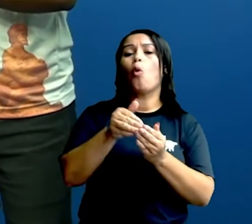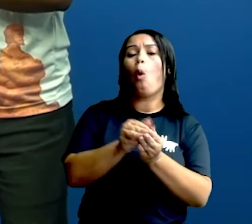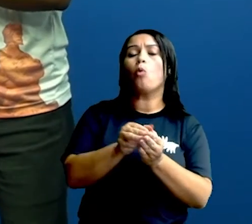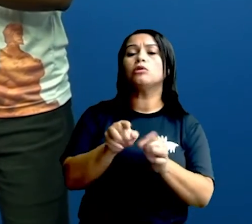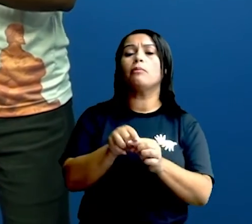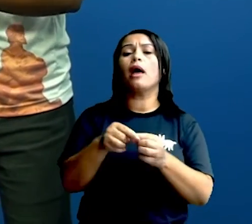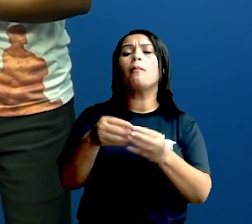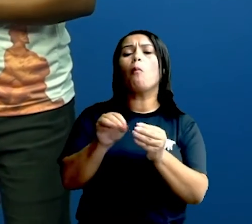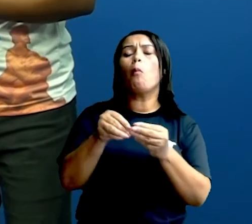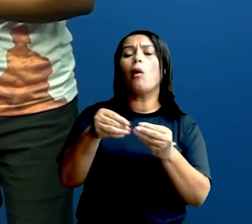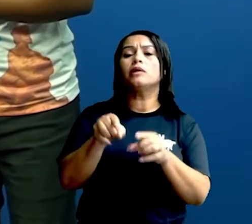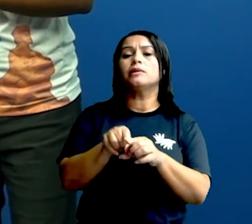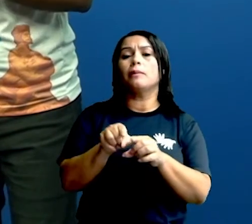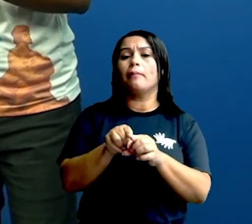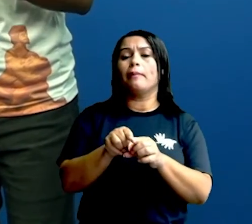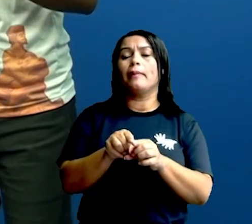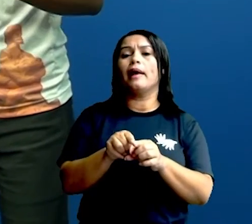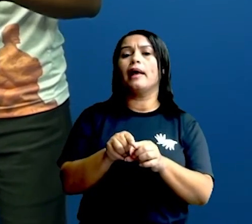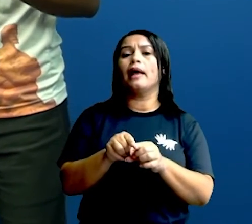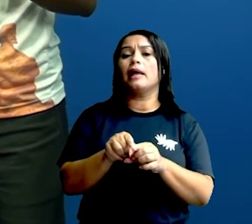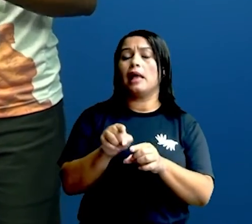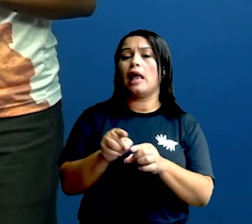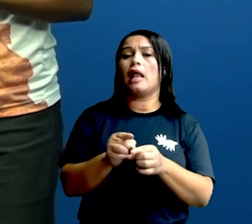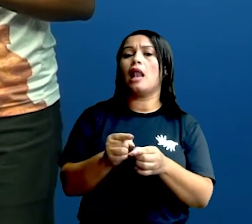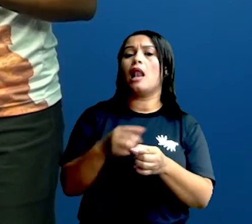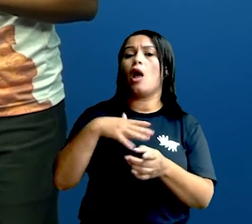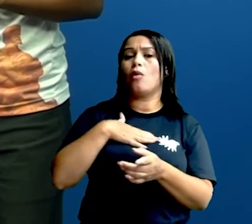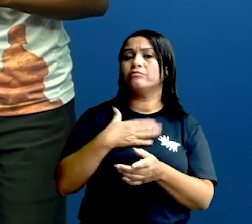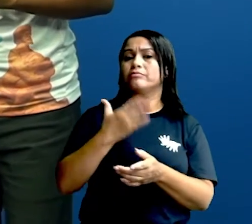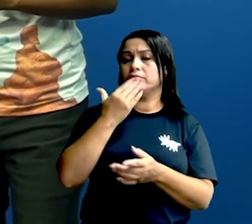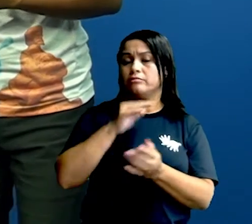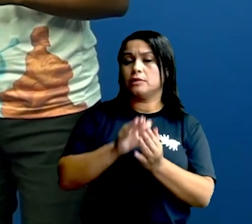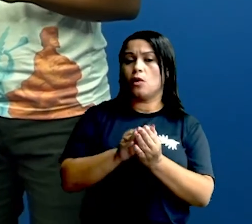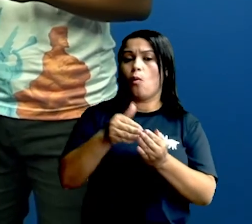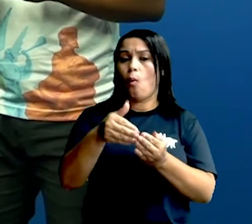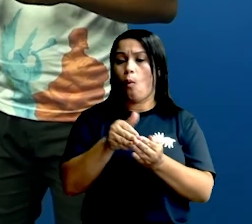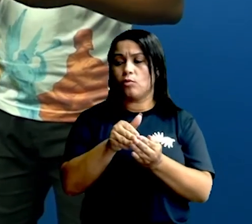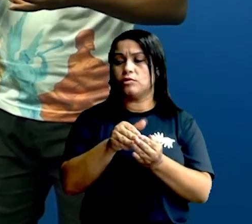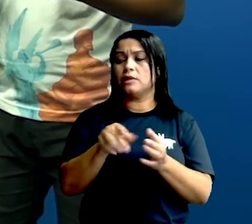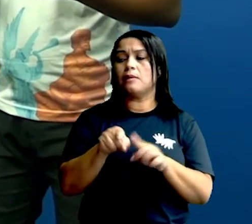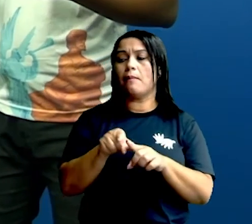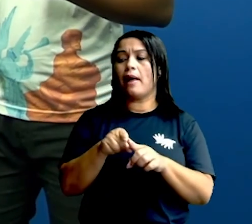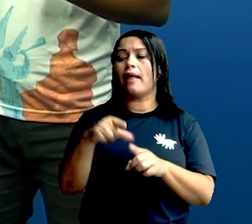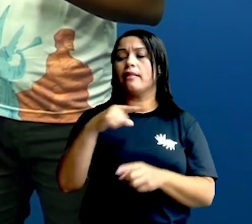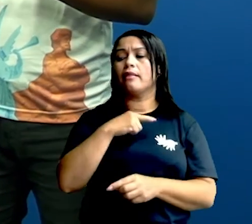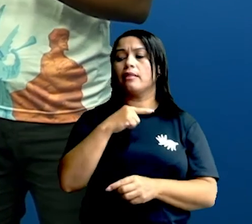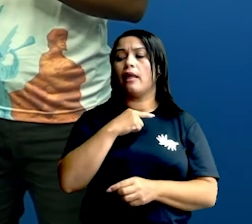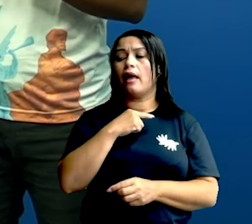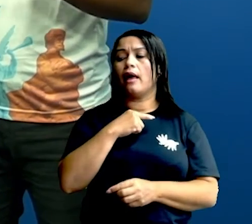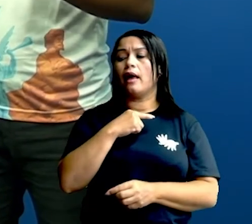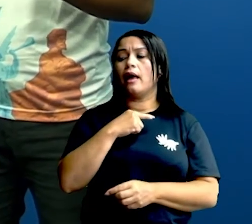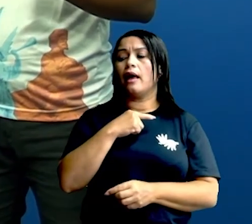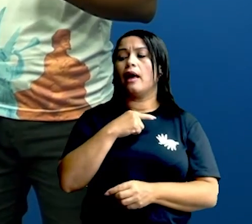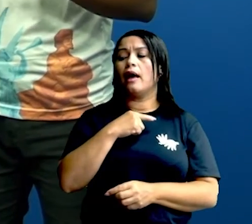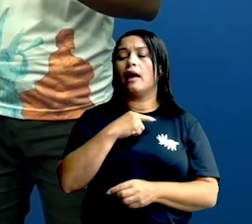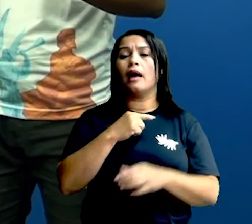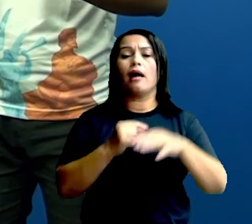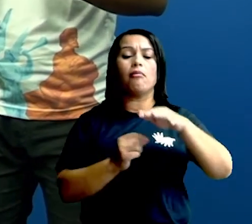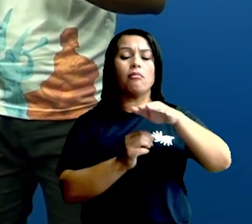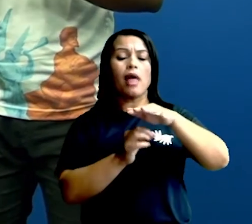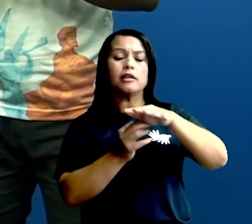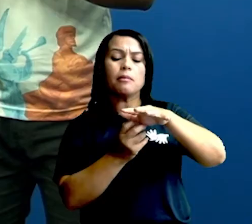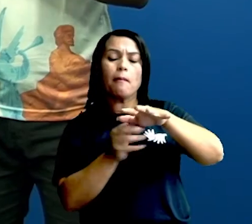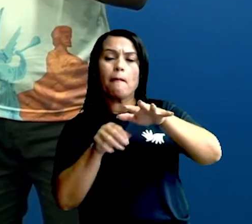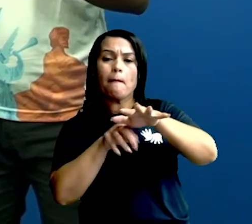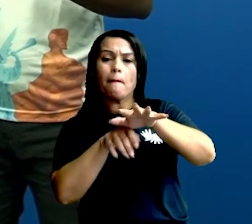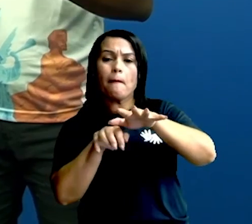moluscos e se alimentam deles. É uma grande devoradora de ostras. Ela possui em cada perna dela as gônadas,